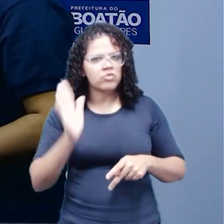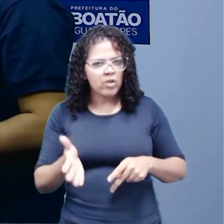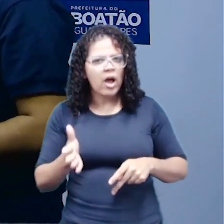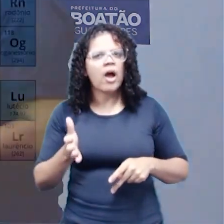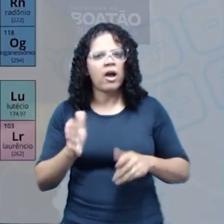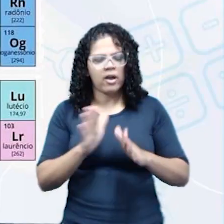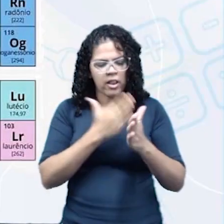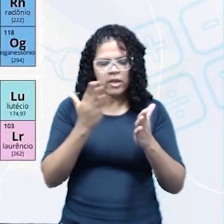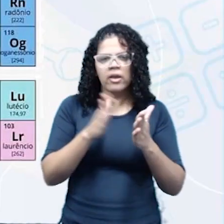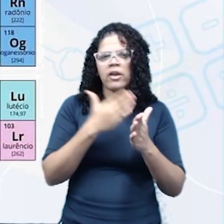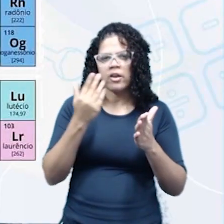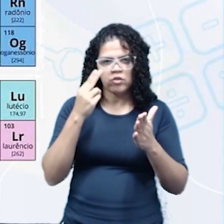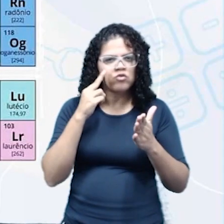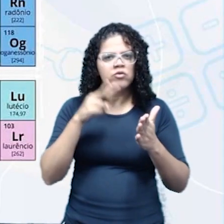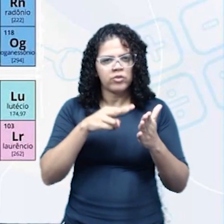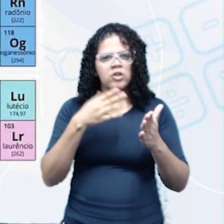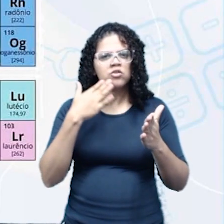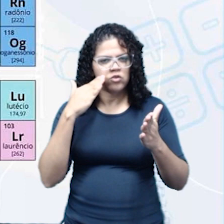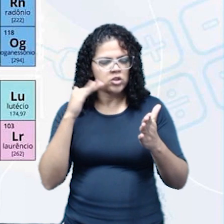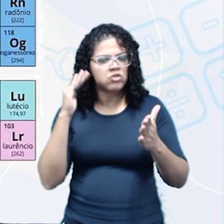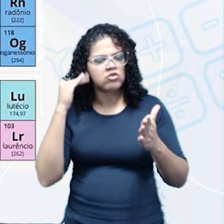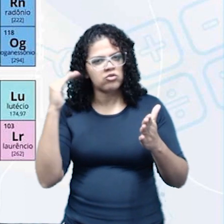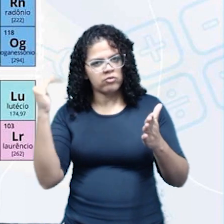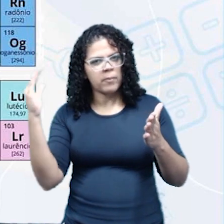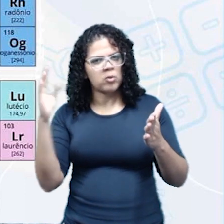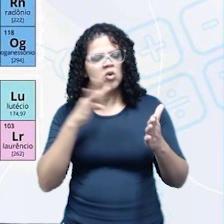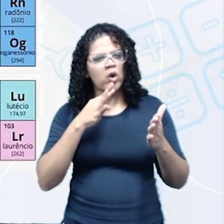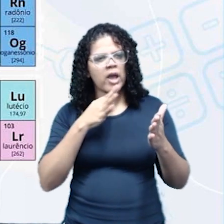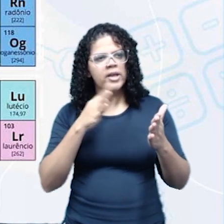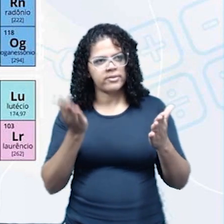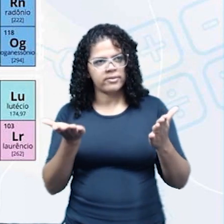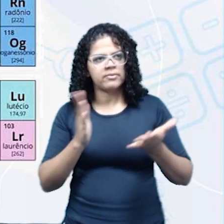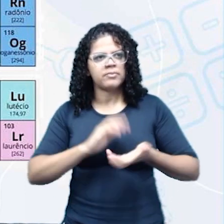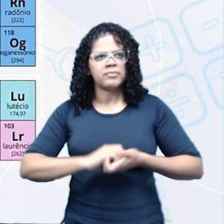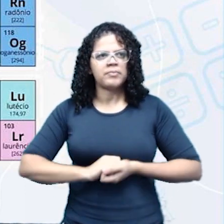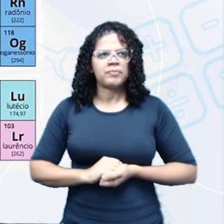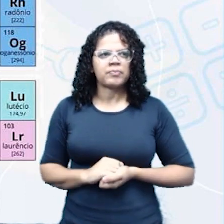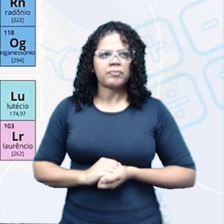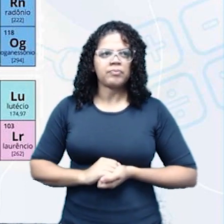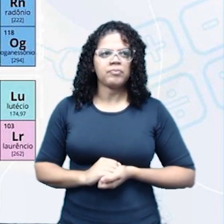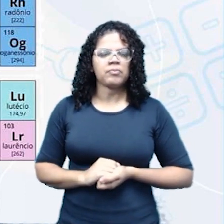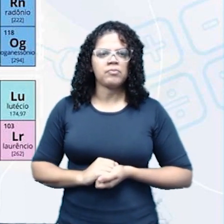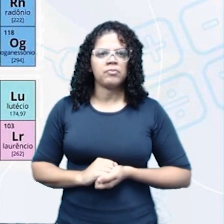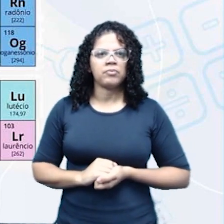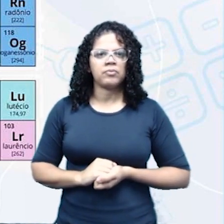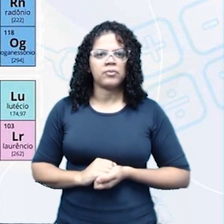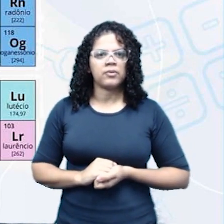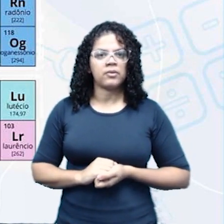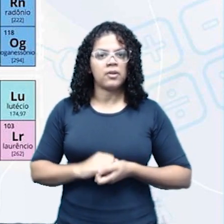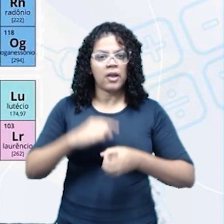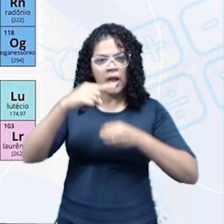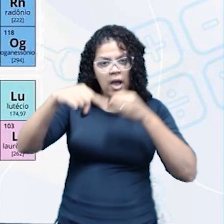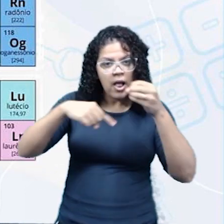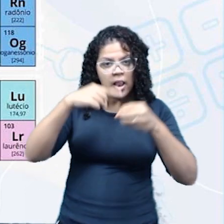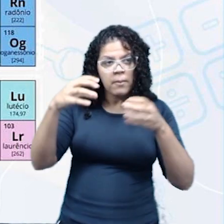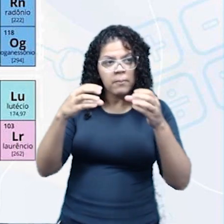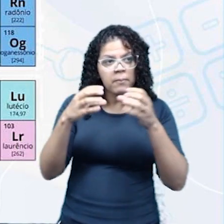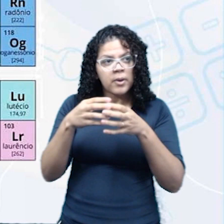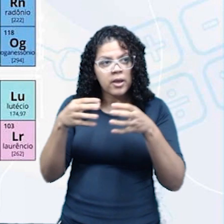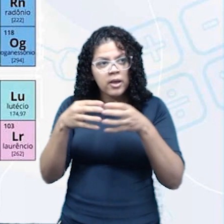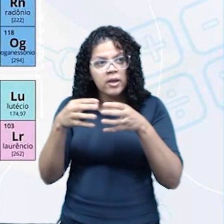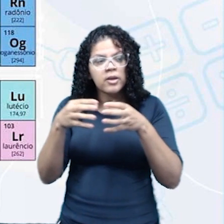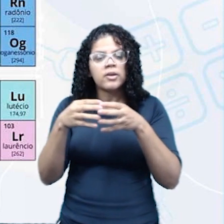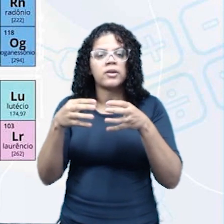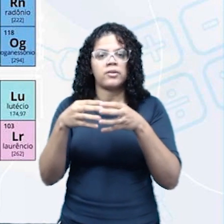Nela estão todos os elementos químicos que a gente conhece e existe uma coisa que a gente chama